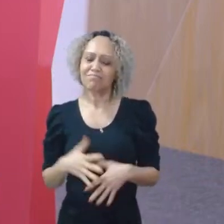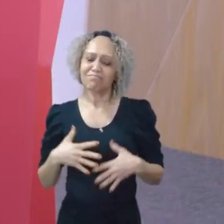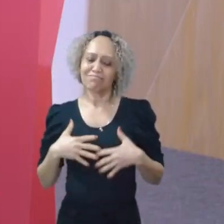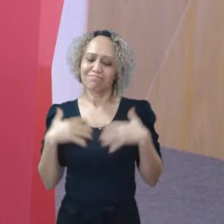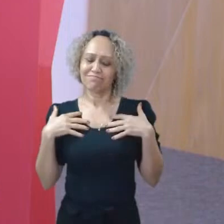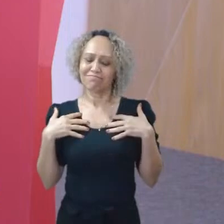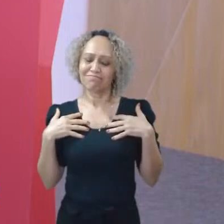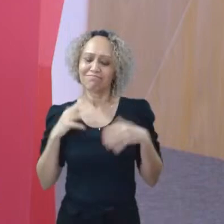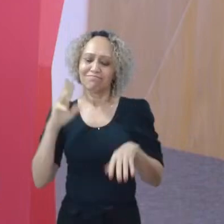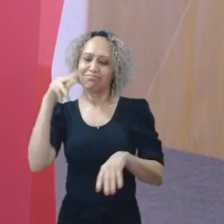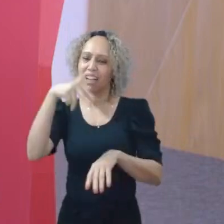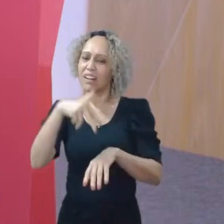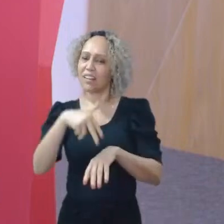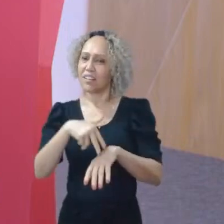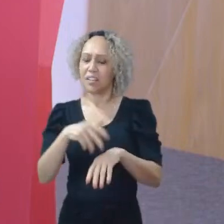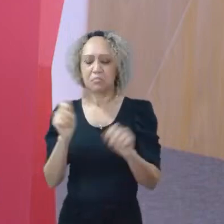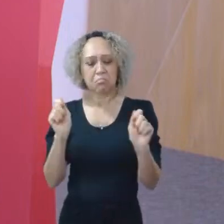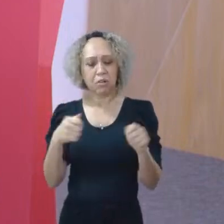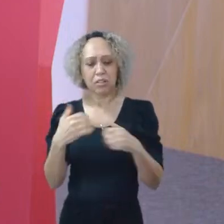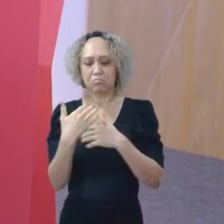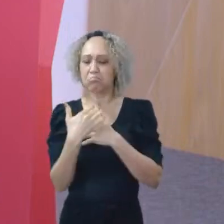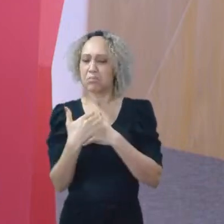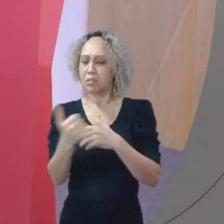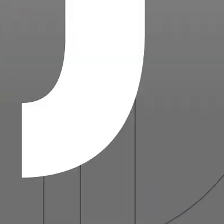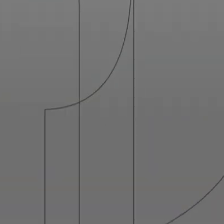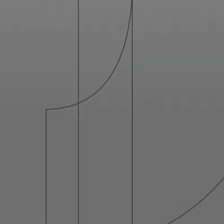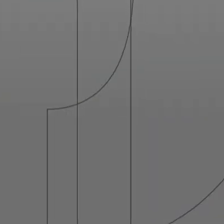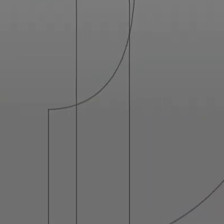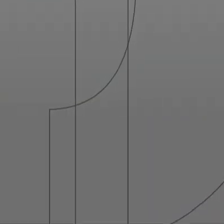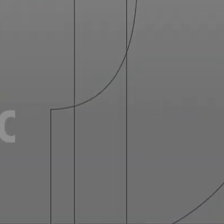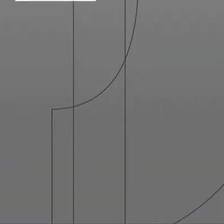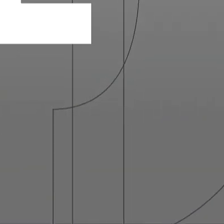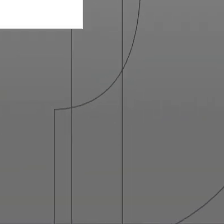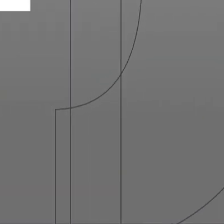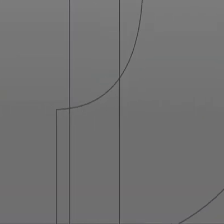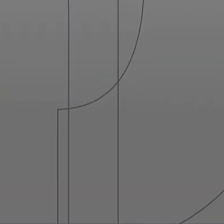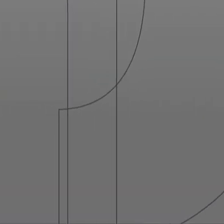estou à disposição para outras oportunidades. Muito obrigada.